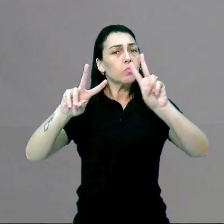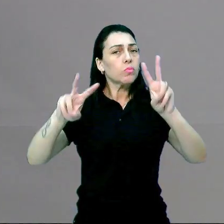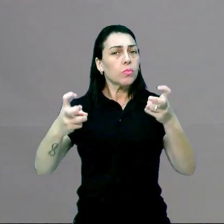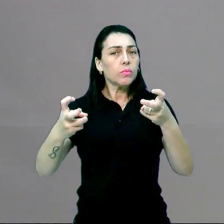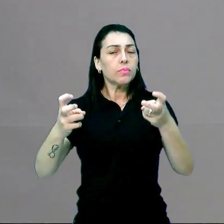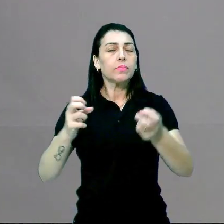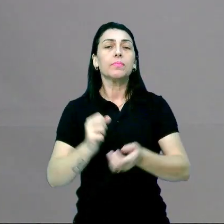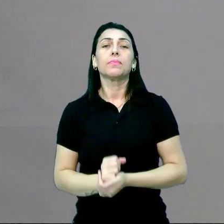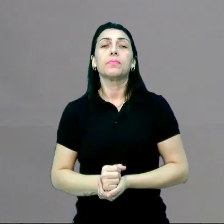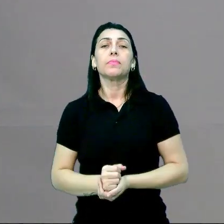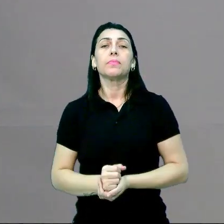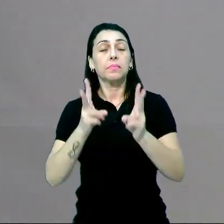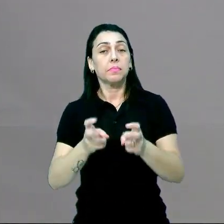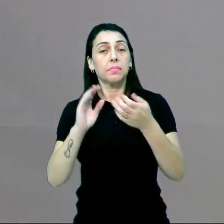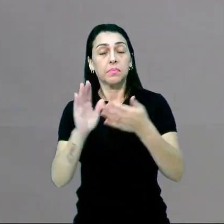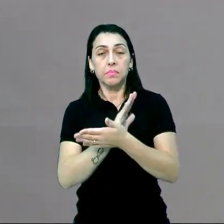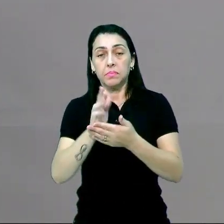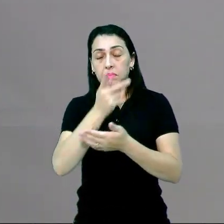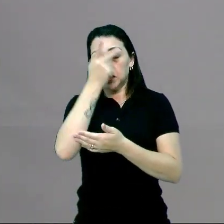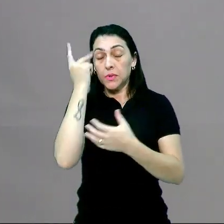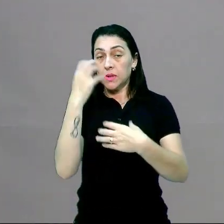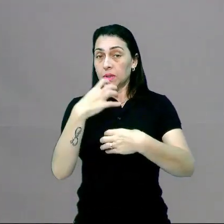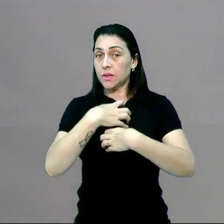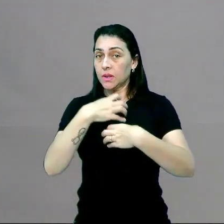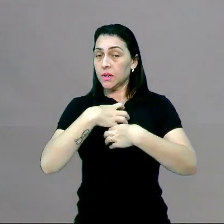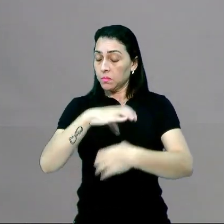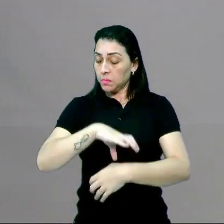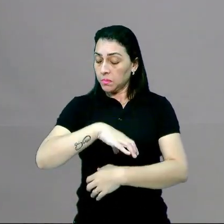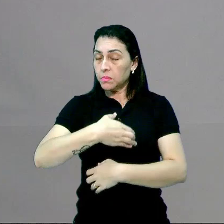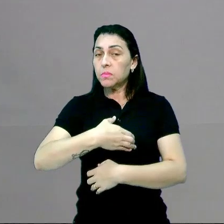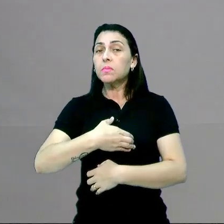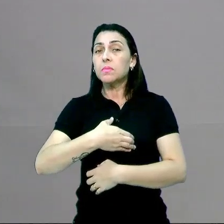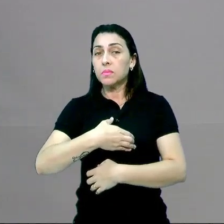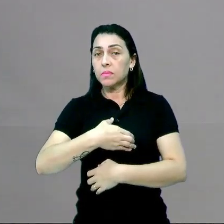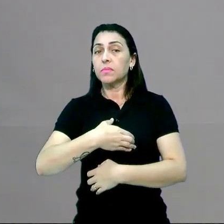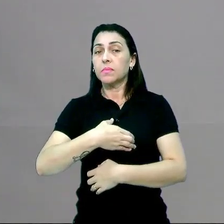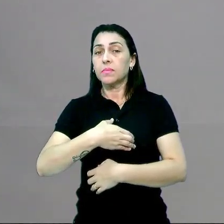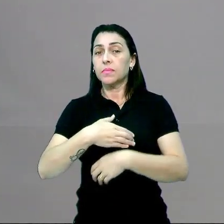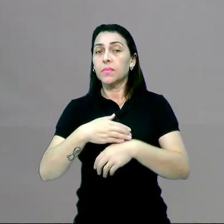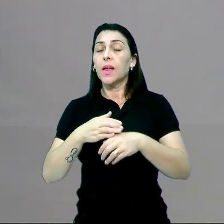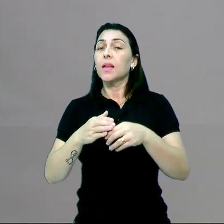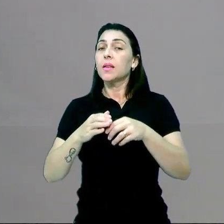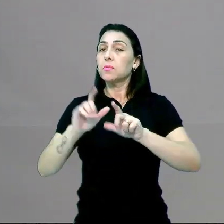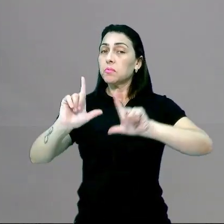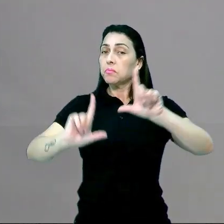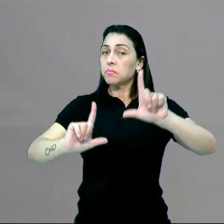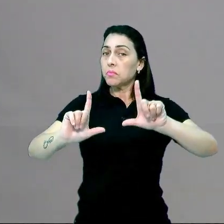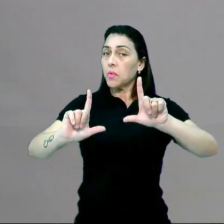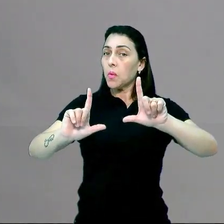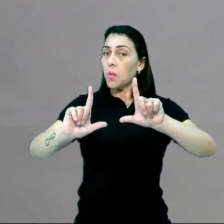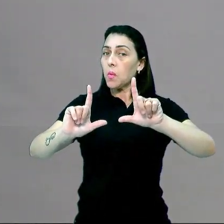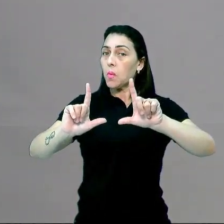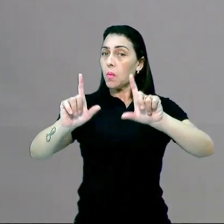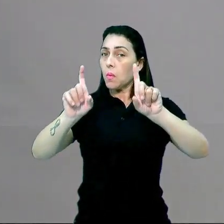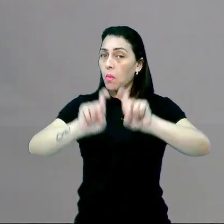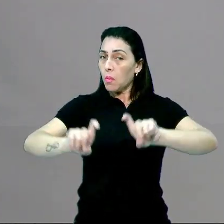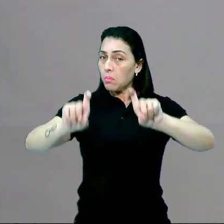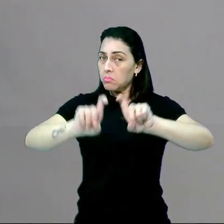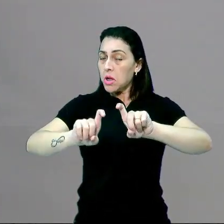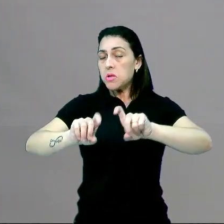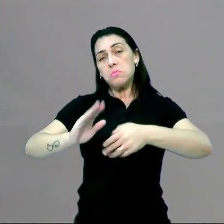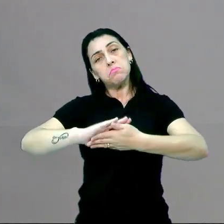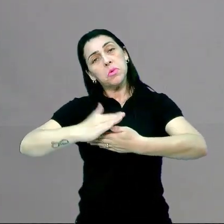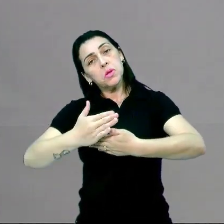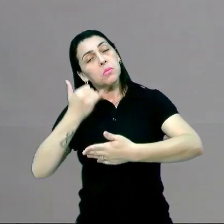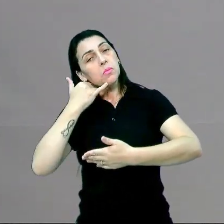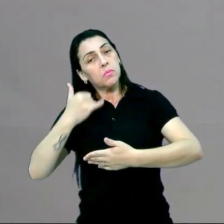tudo. Observe que algumas pessoas se sentem mais encorajadas quando estão atrás da tela de um computador. Elas se sentem deuses. Às